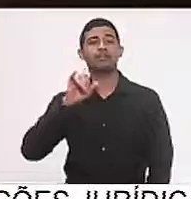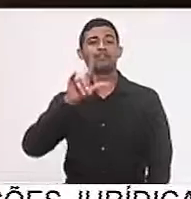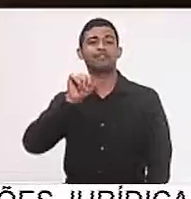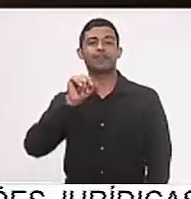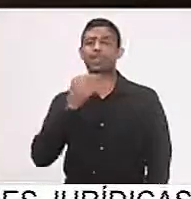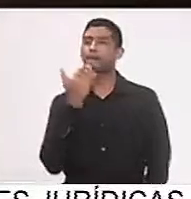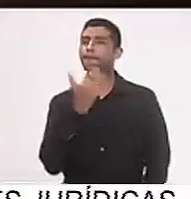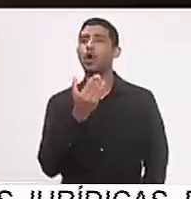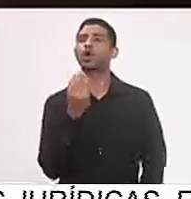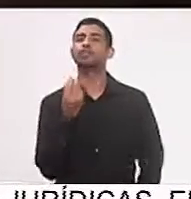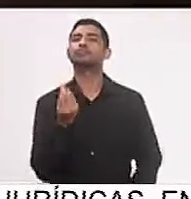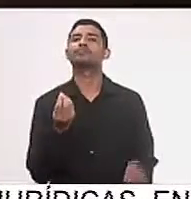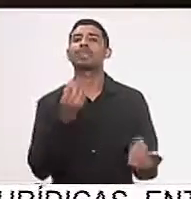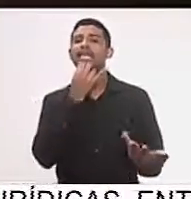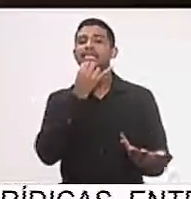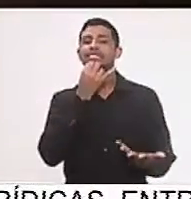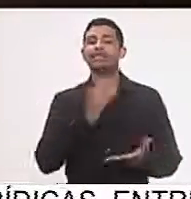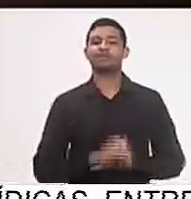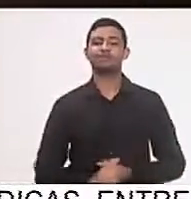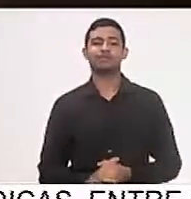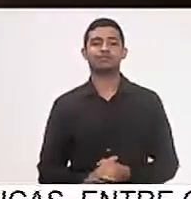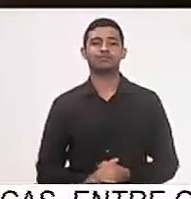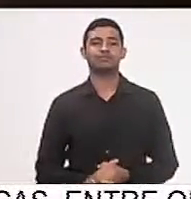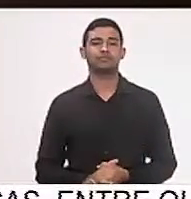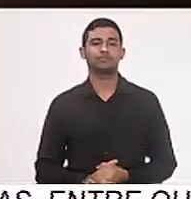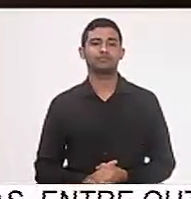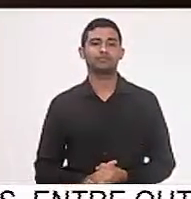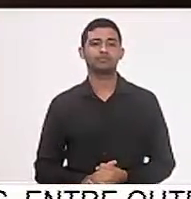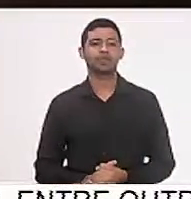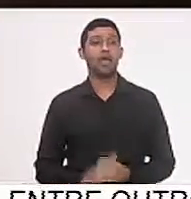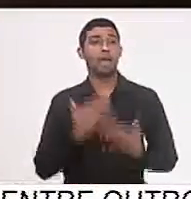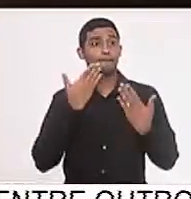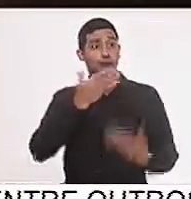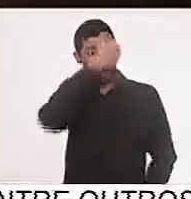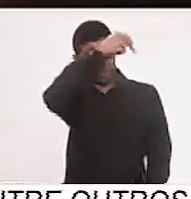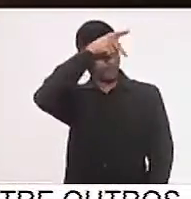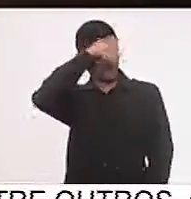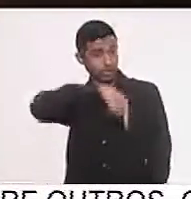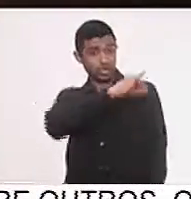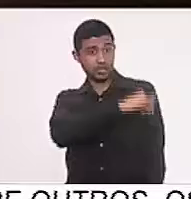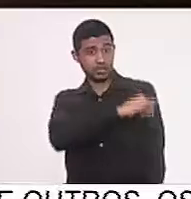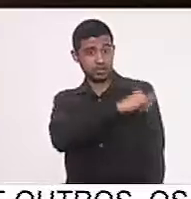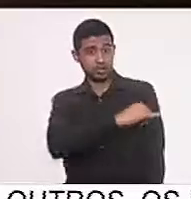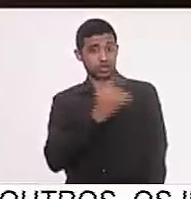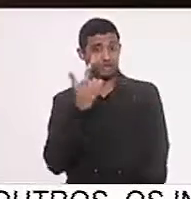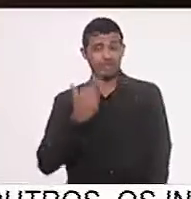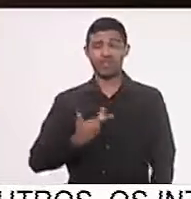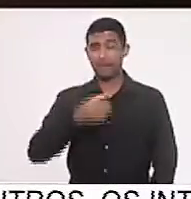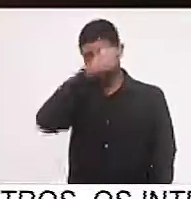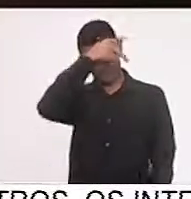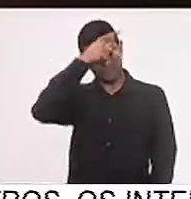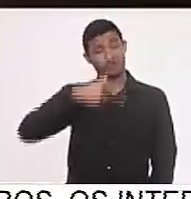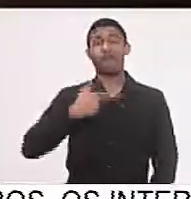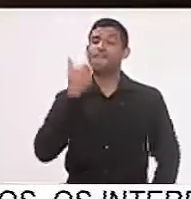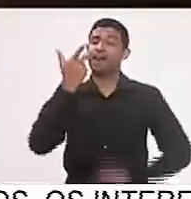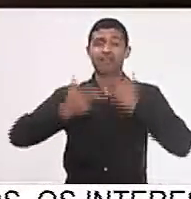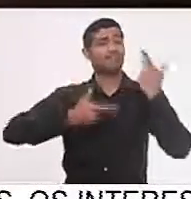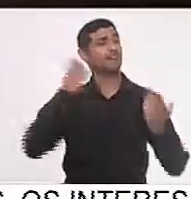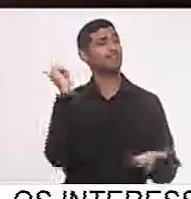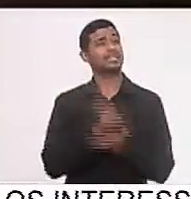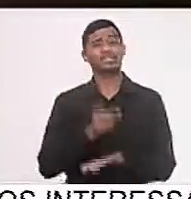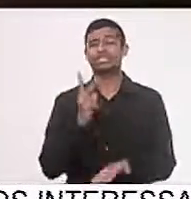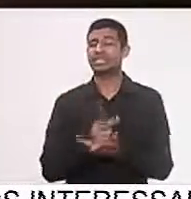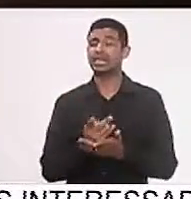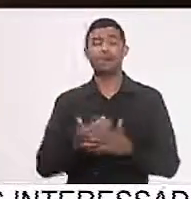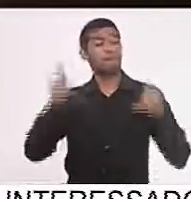reacende, por exemplo, um fato trazendo a prefeitura do Rio de Janeiro, essa prefeitura que eu considero, e tenho dito aqui nessa tribuna,